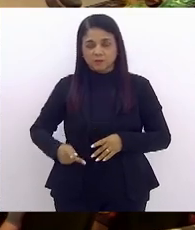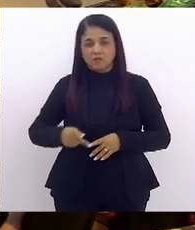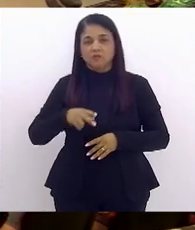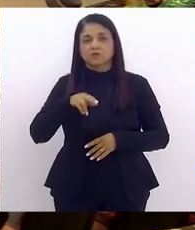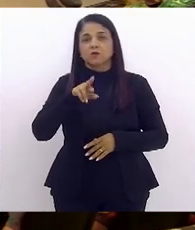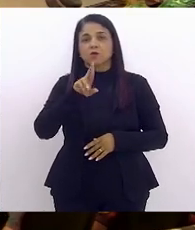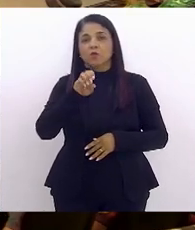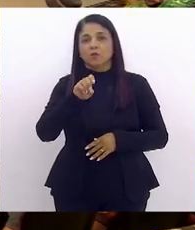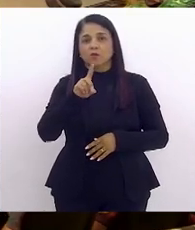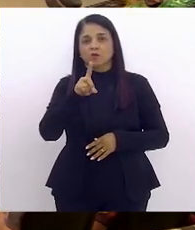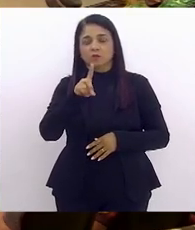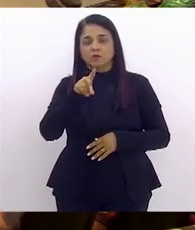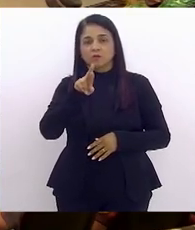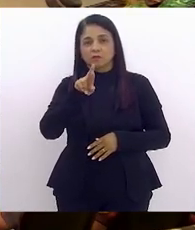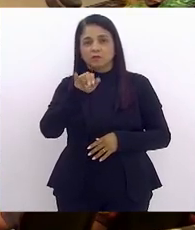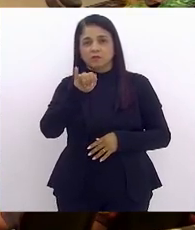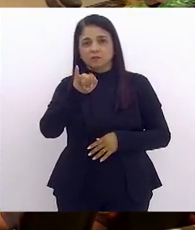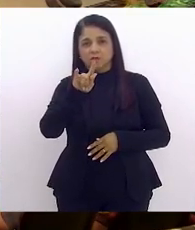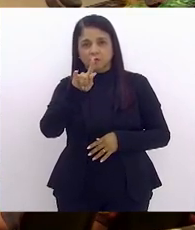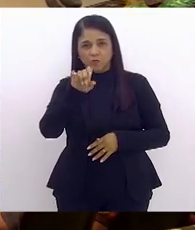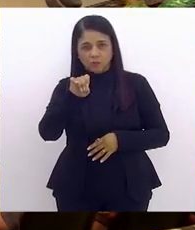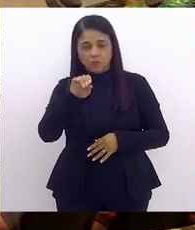Bacelar,